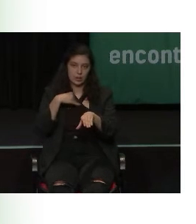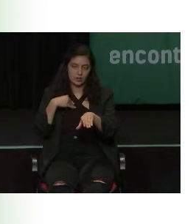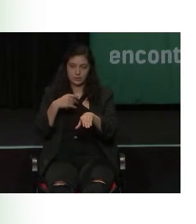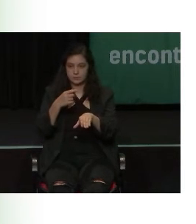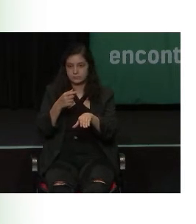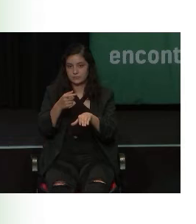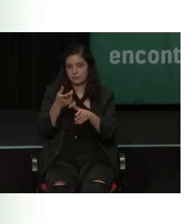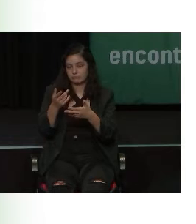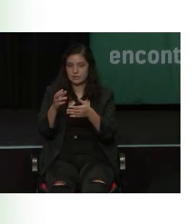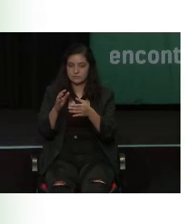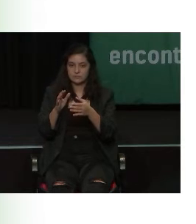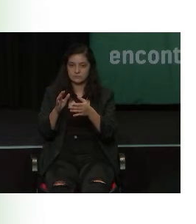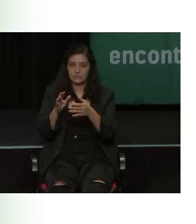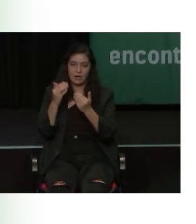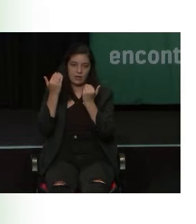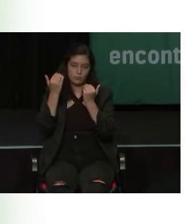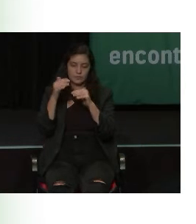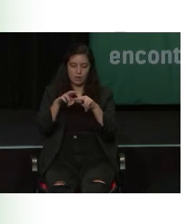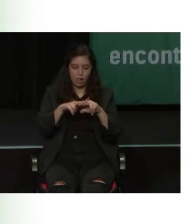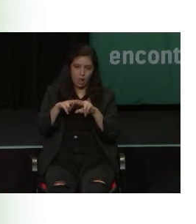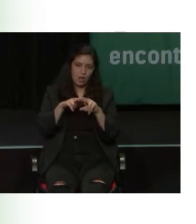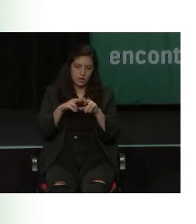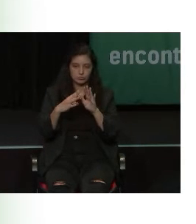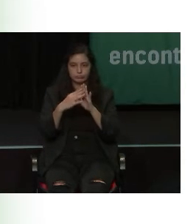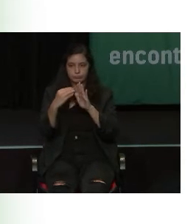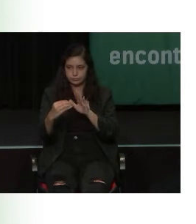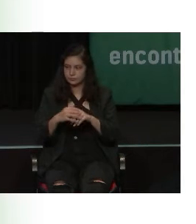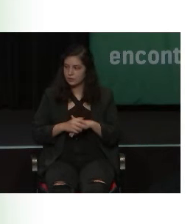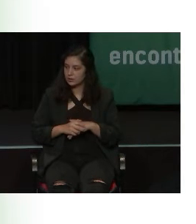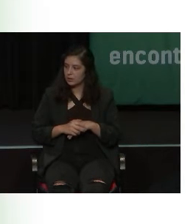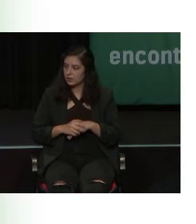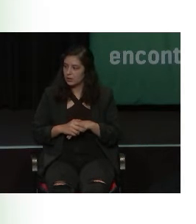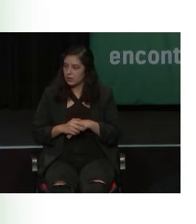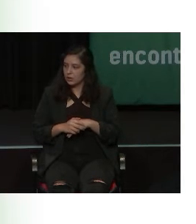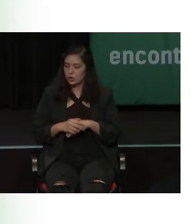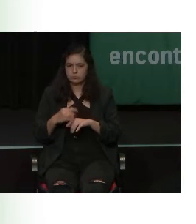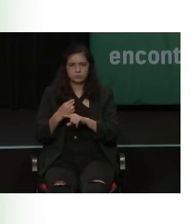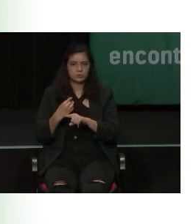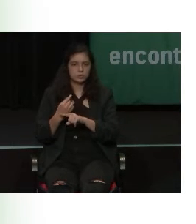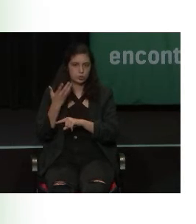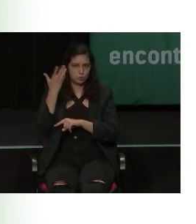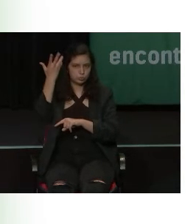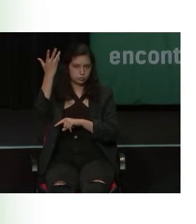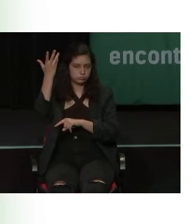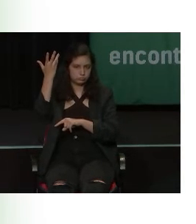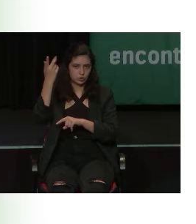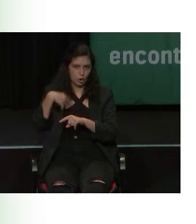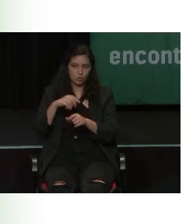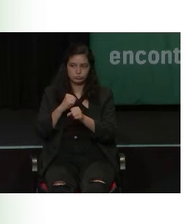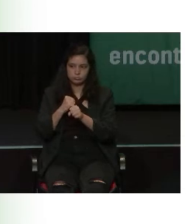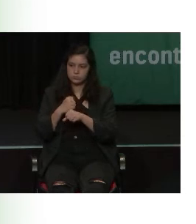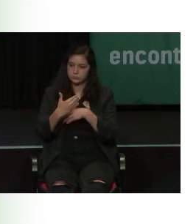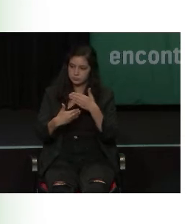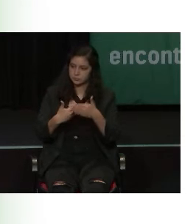clinical partir da situation análise dos dados. from a data E, analysis. portanto, é uma And arquitetura therefore, de this referência que nós estamos a trabalhar, architecture is que estamos a